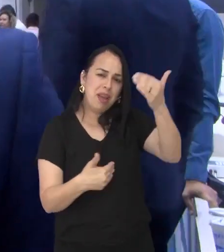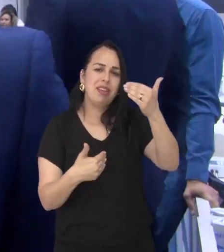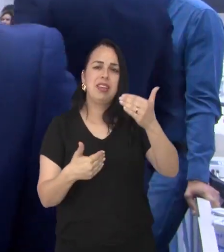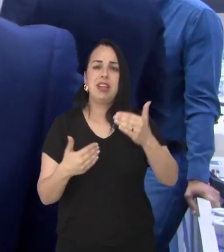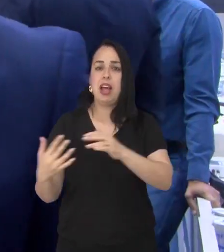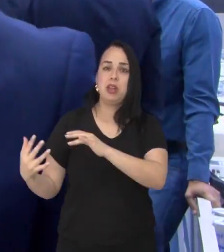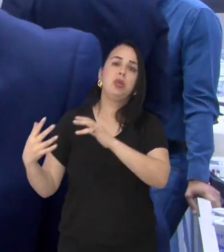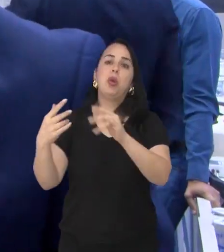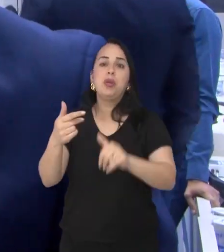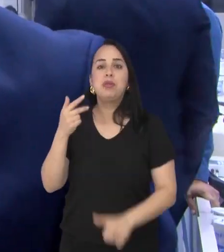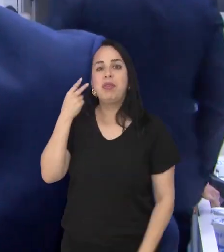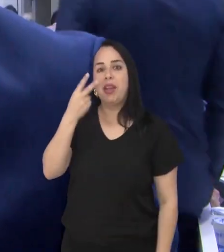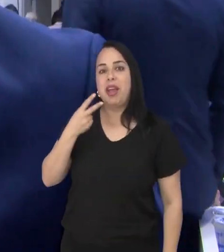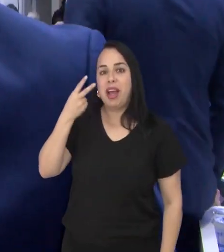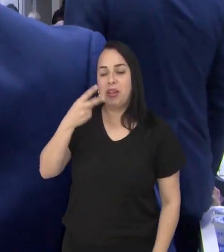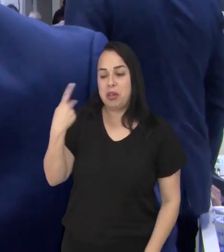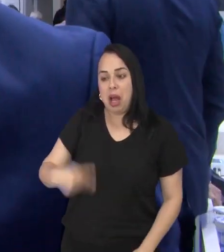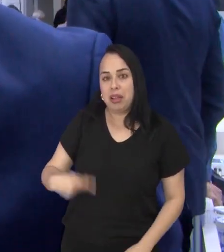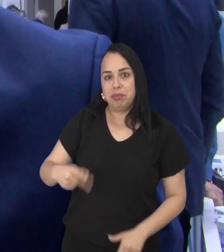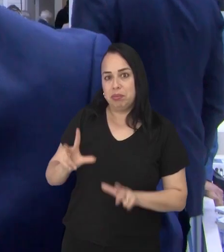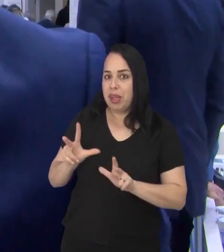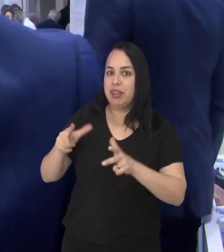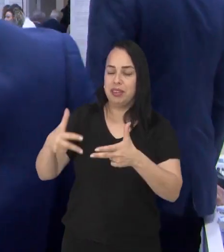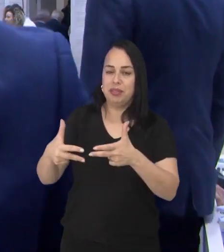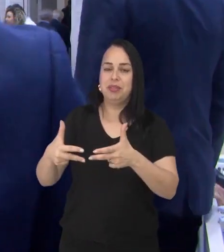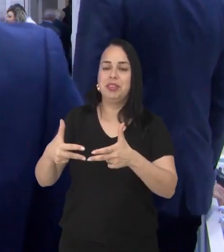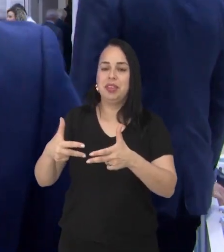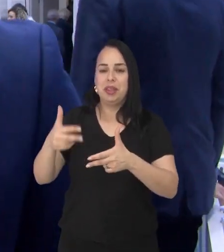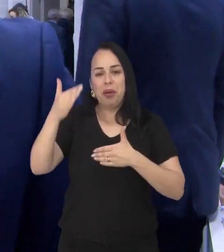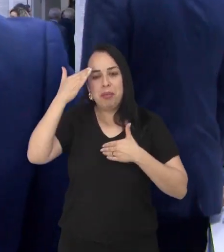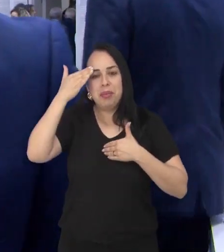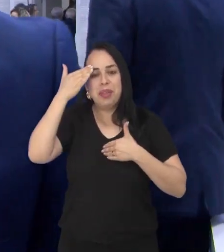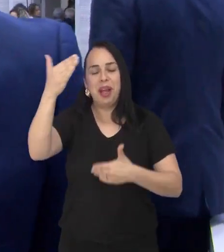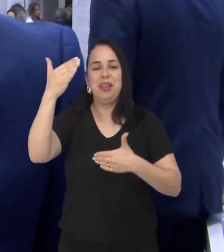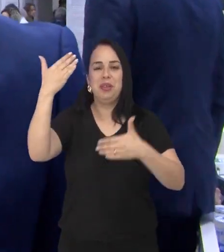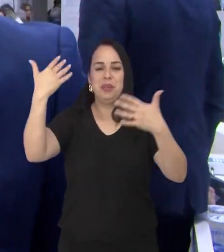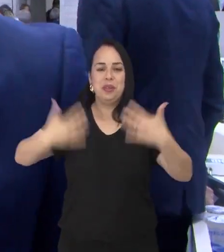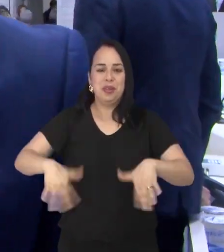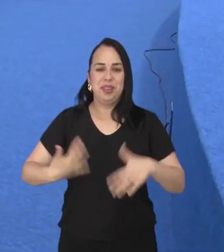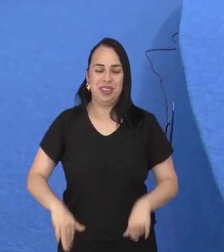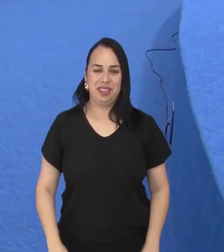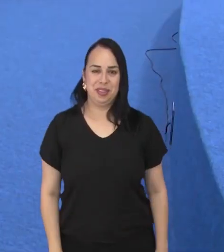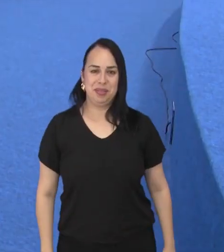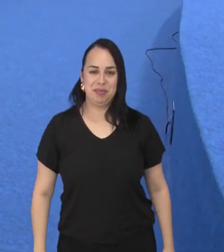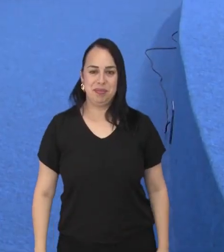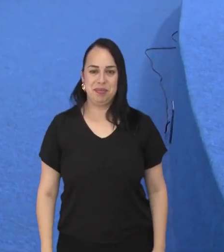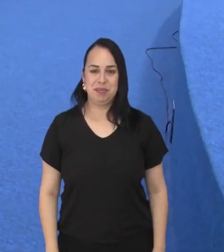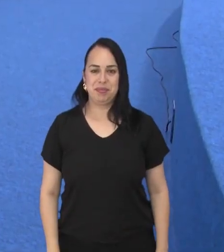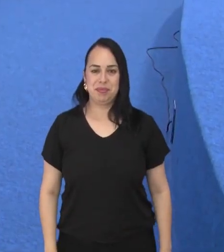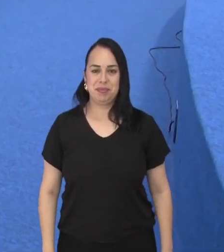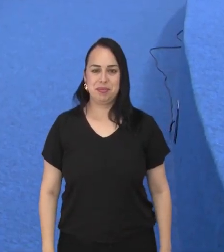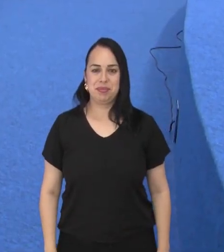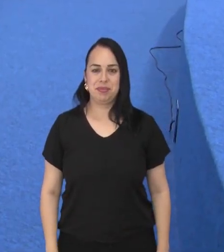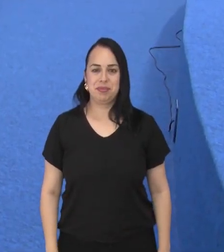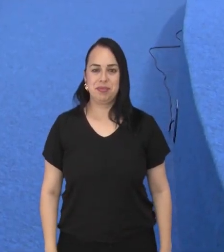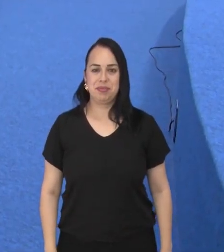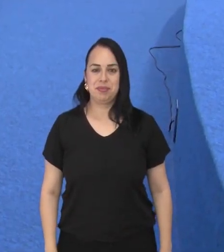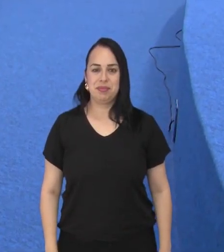agradeço a todos os vereadores dessa cidade, dessa casa. Muito obrigado.